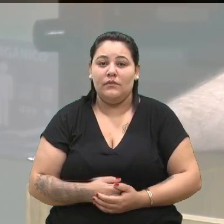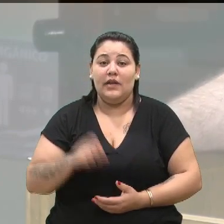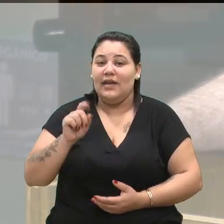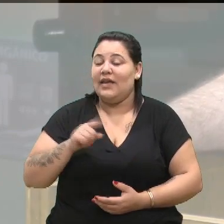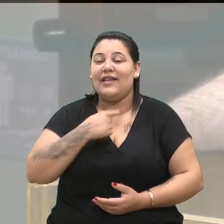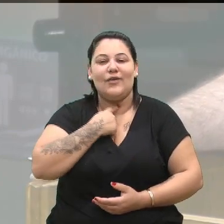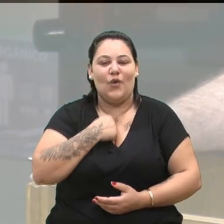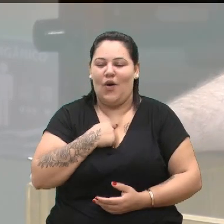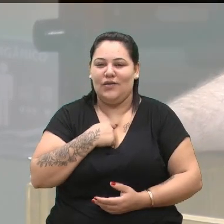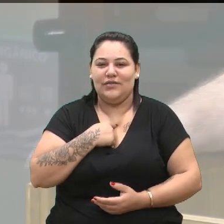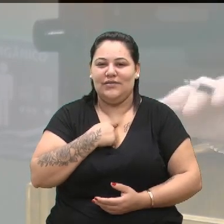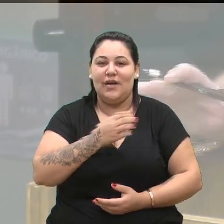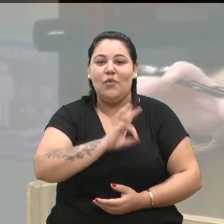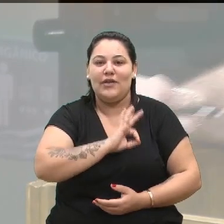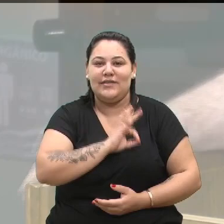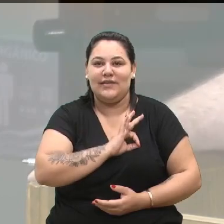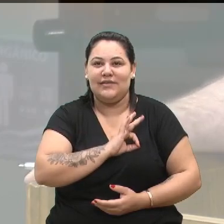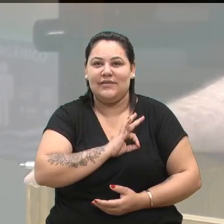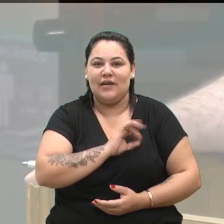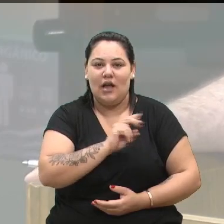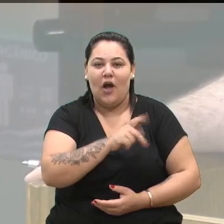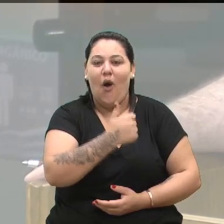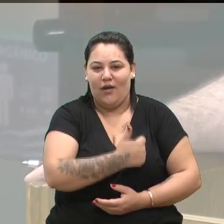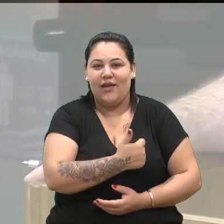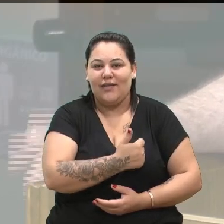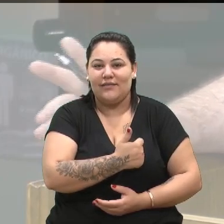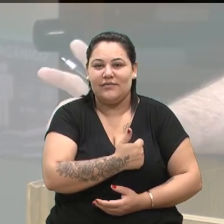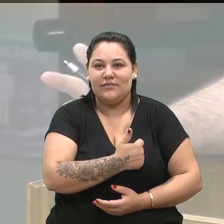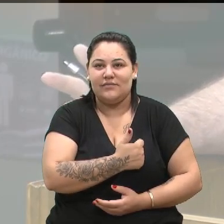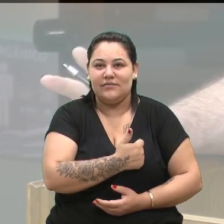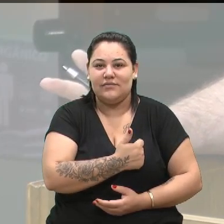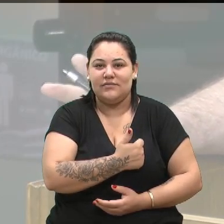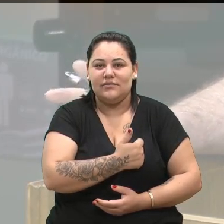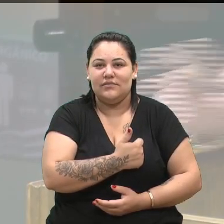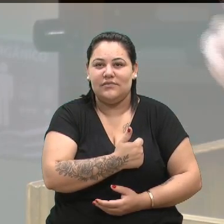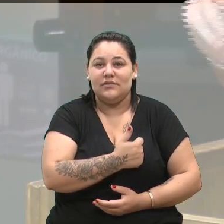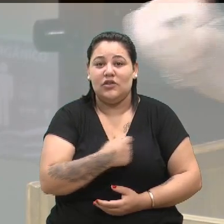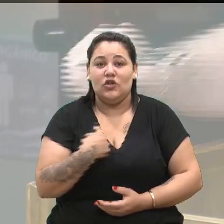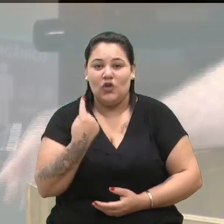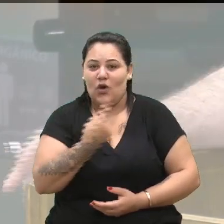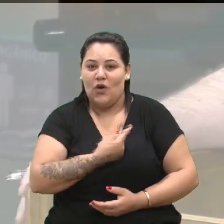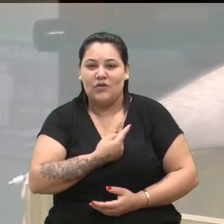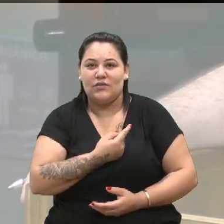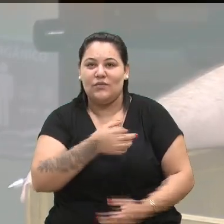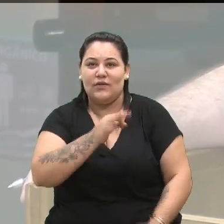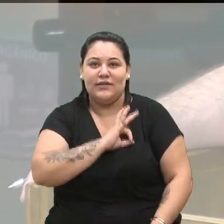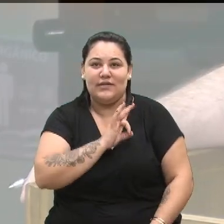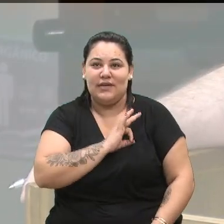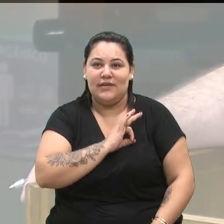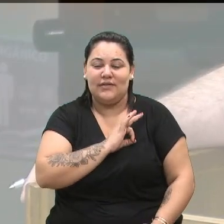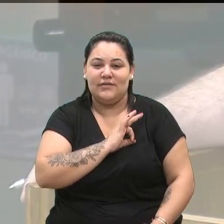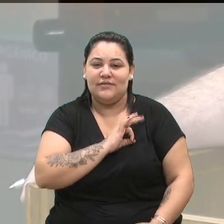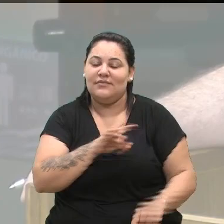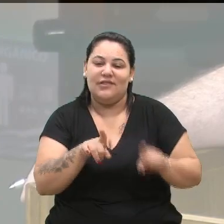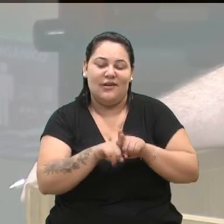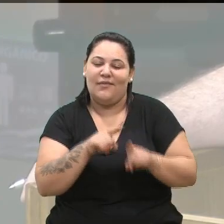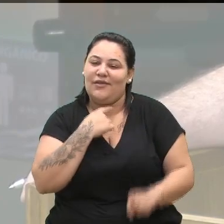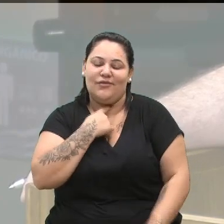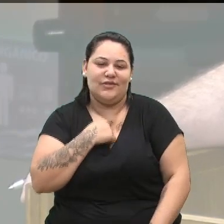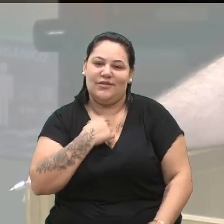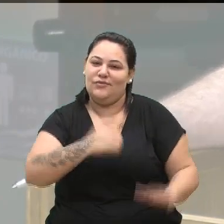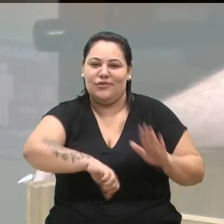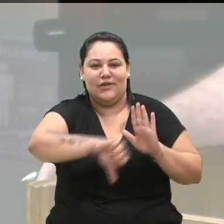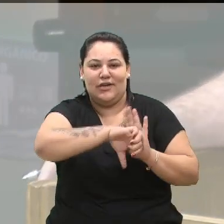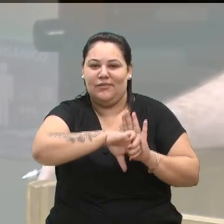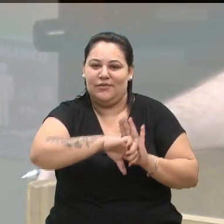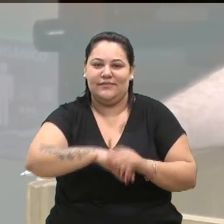gosta de polícia, ok? Nós, policiais, também não gostamos de criminosos.